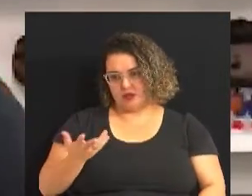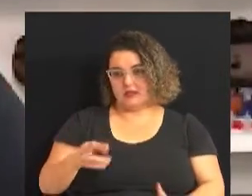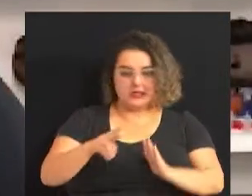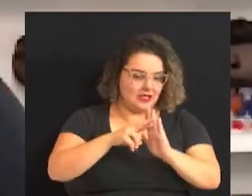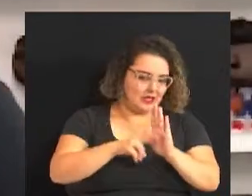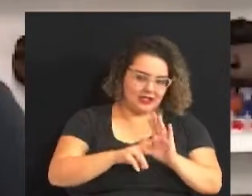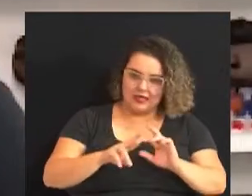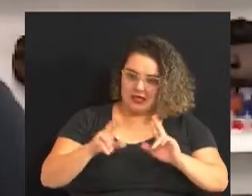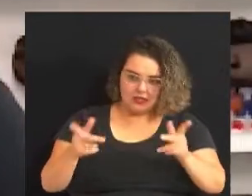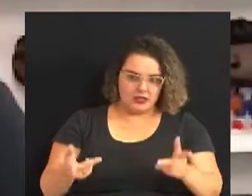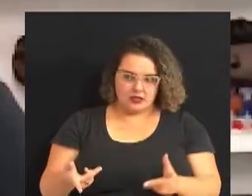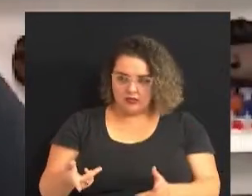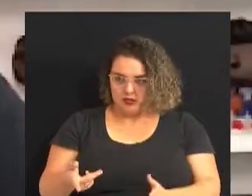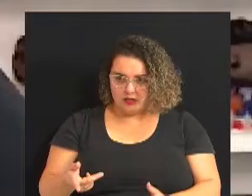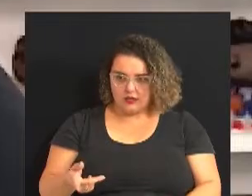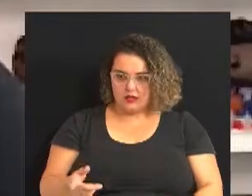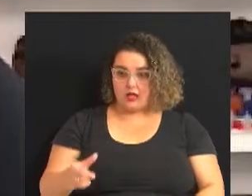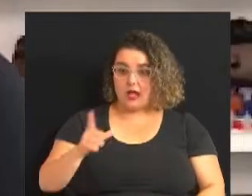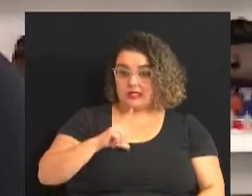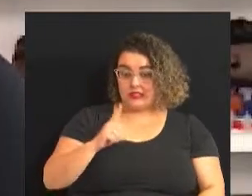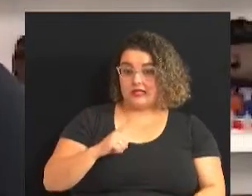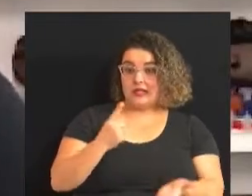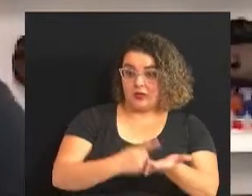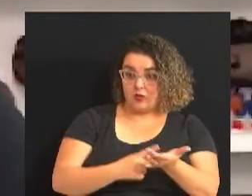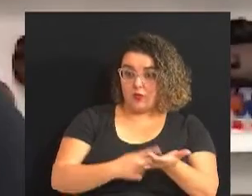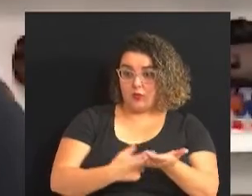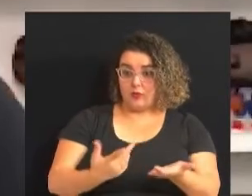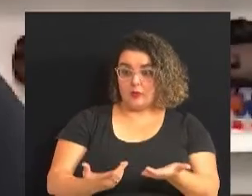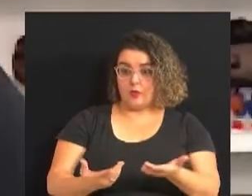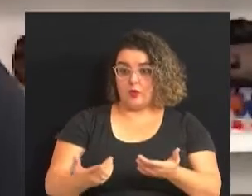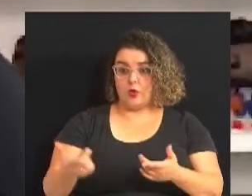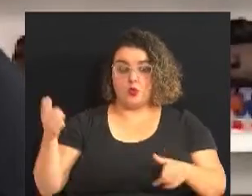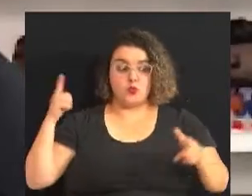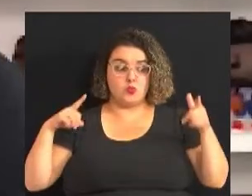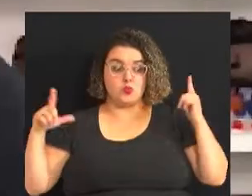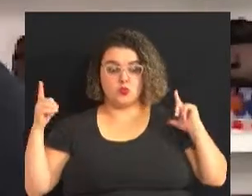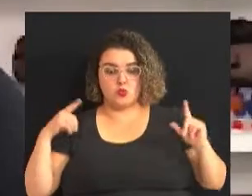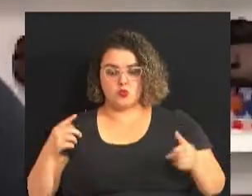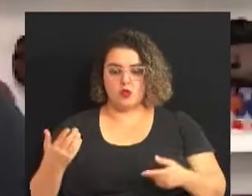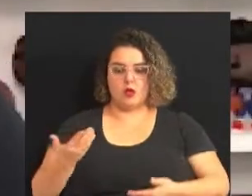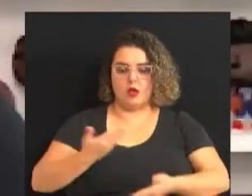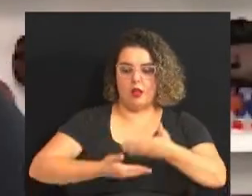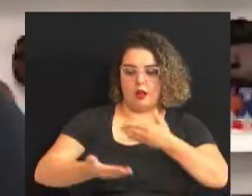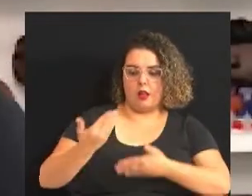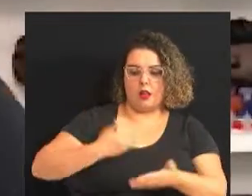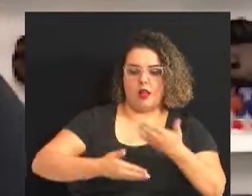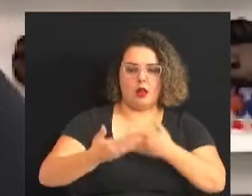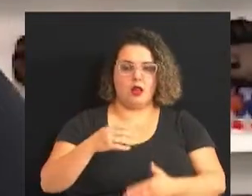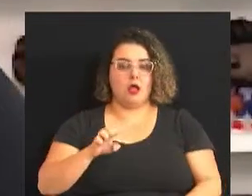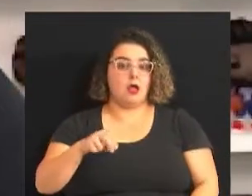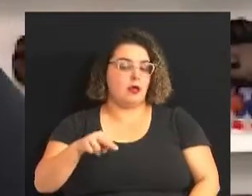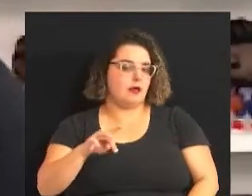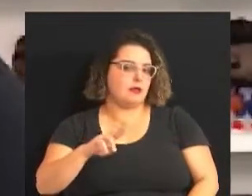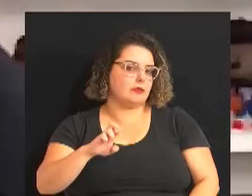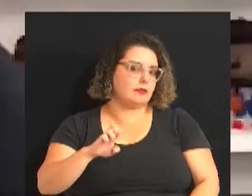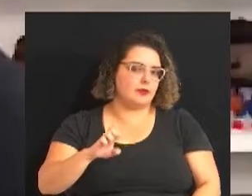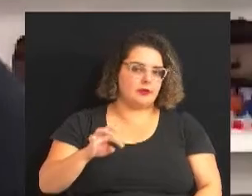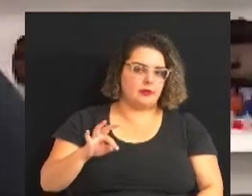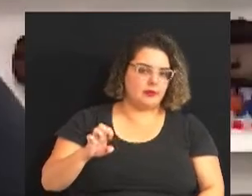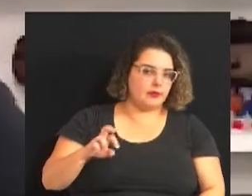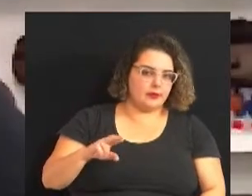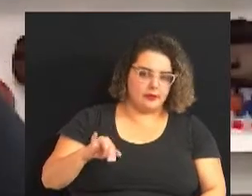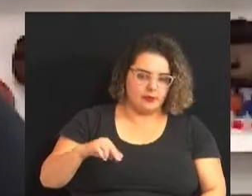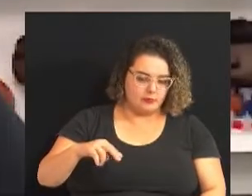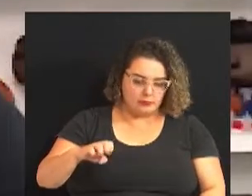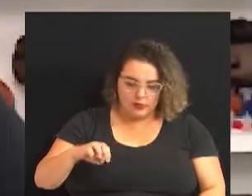Sim. Ela tem um compromisso com o entretenimento, o estilo de jogo. É maravilhoso